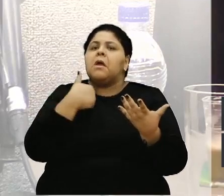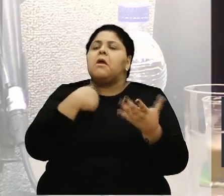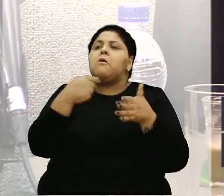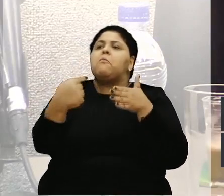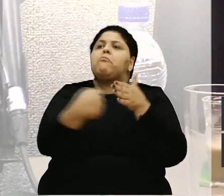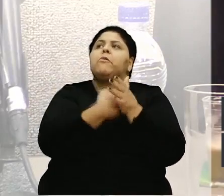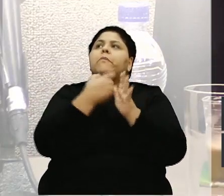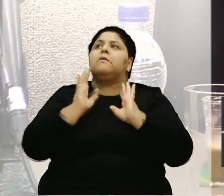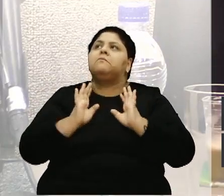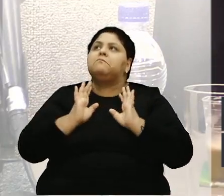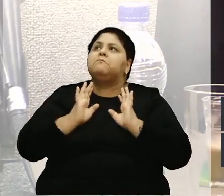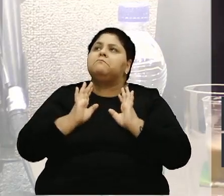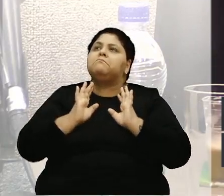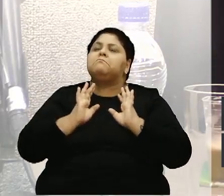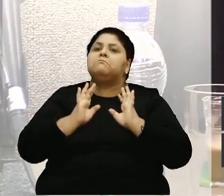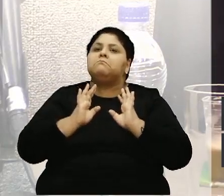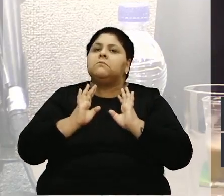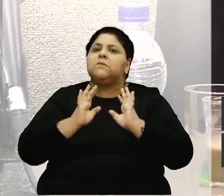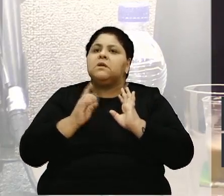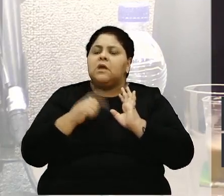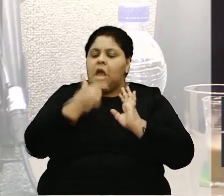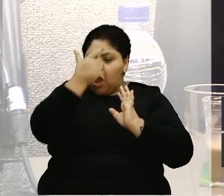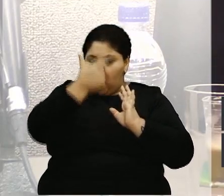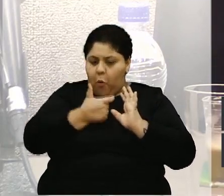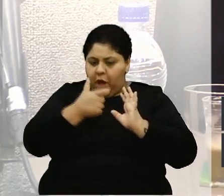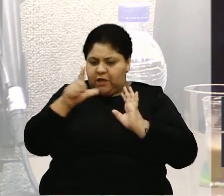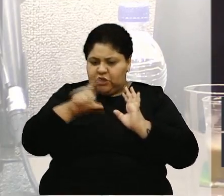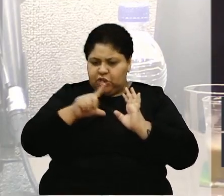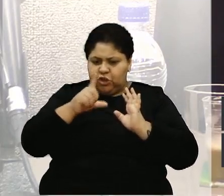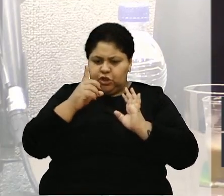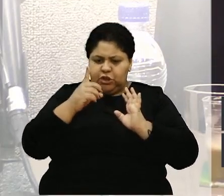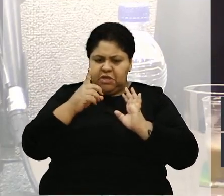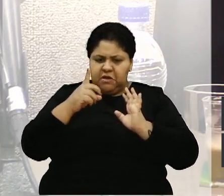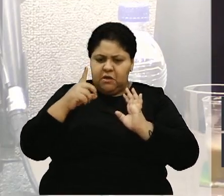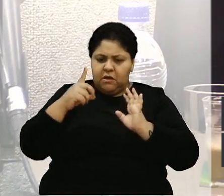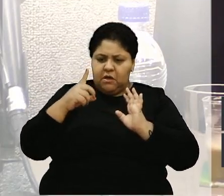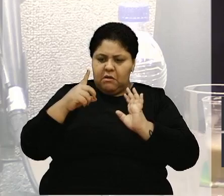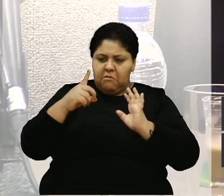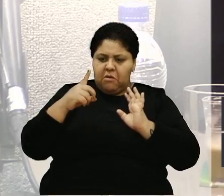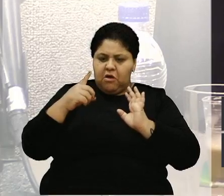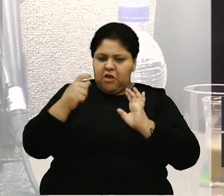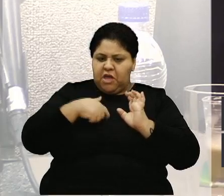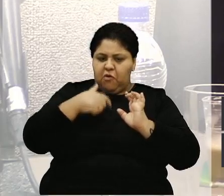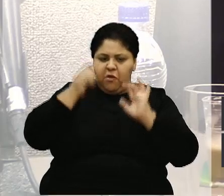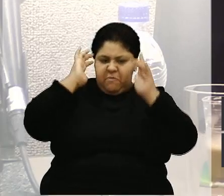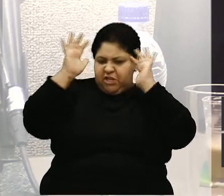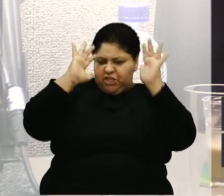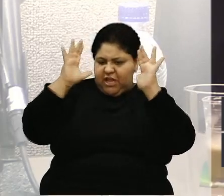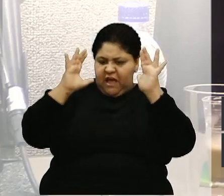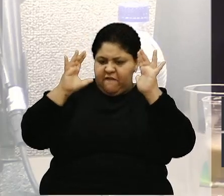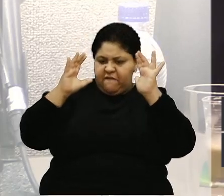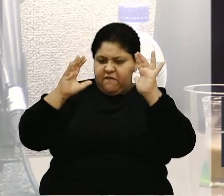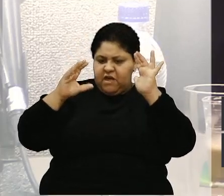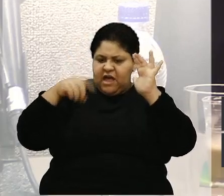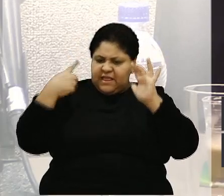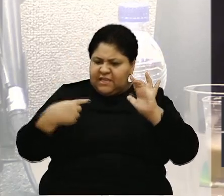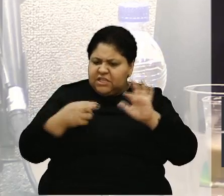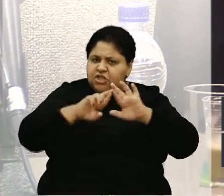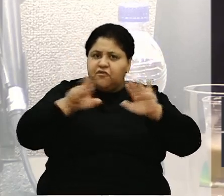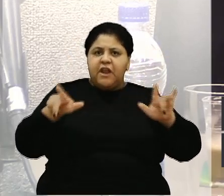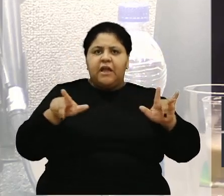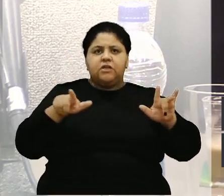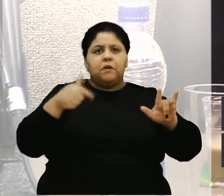assim, a impressão que eu tinha da Denise era diferente. Para mim foi uma grande